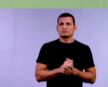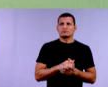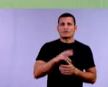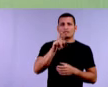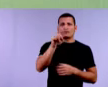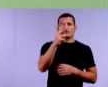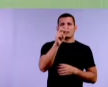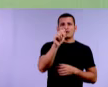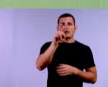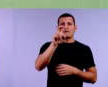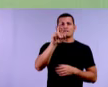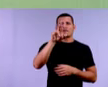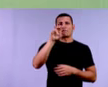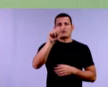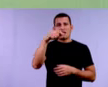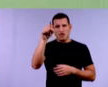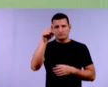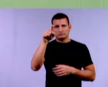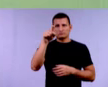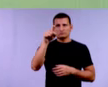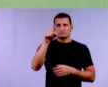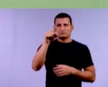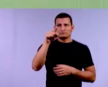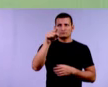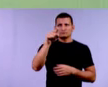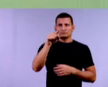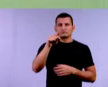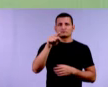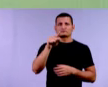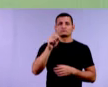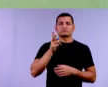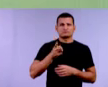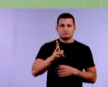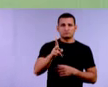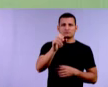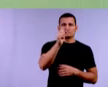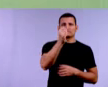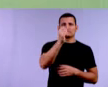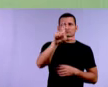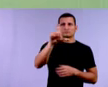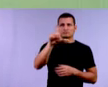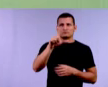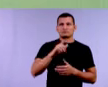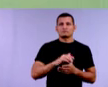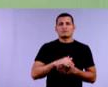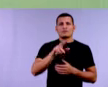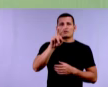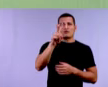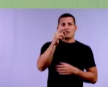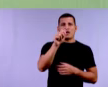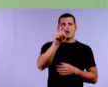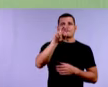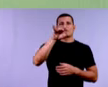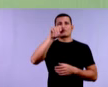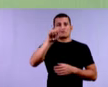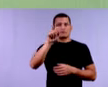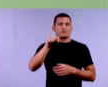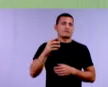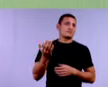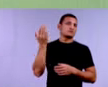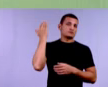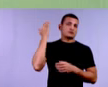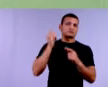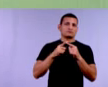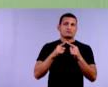existirá alunos com dúvida, também sempre singular. Havia tempo transcorrido,